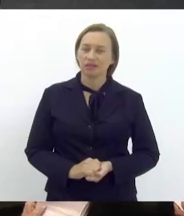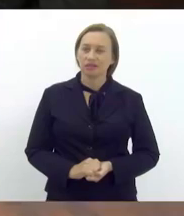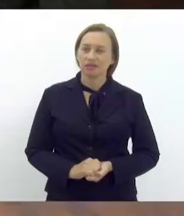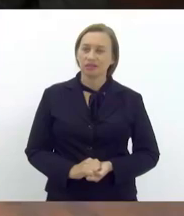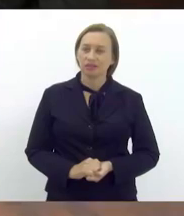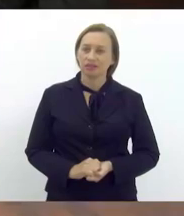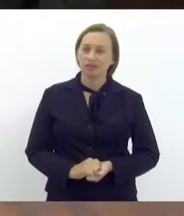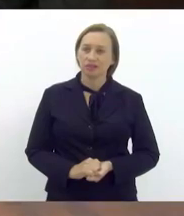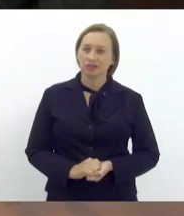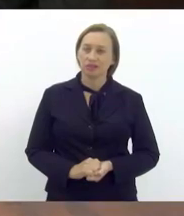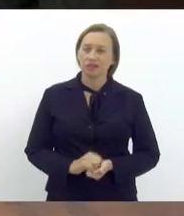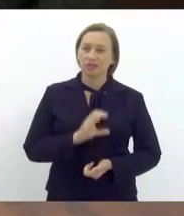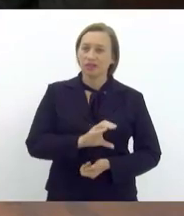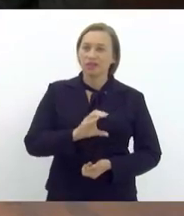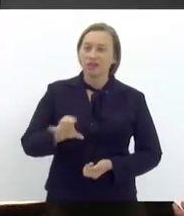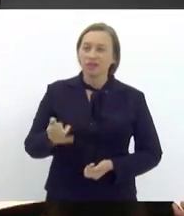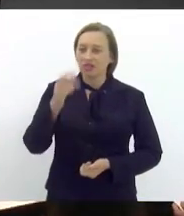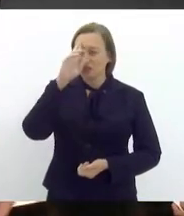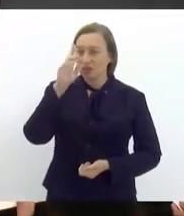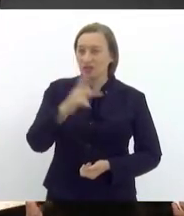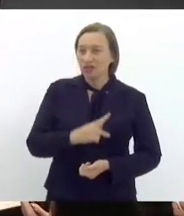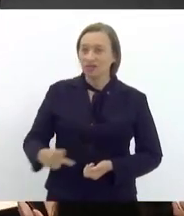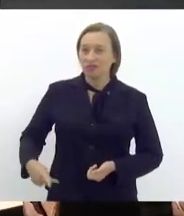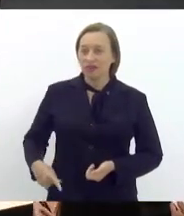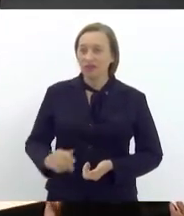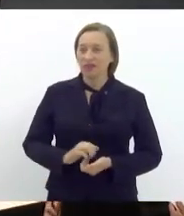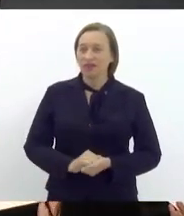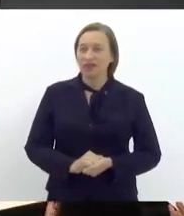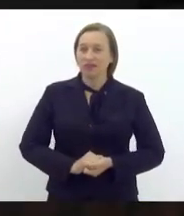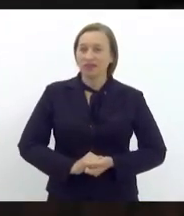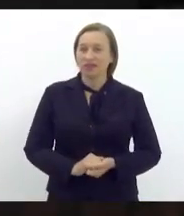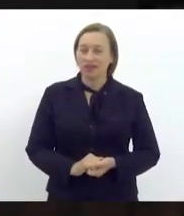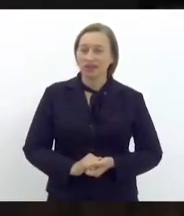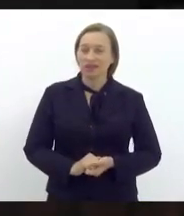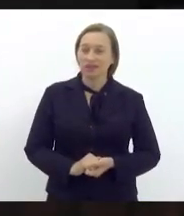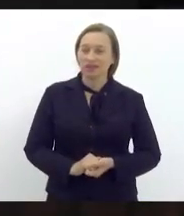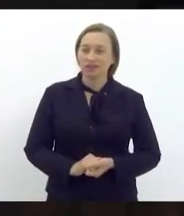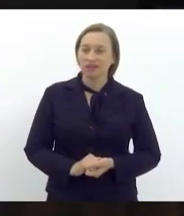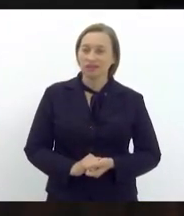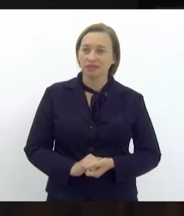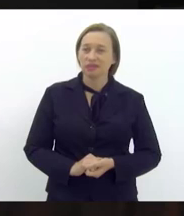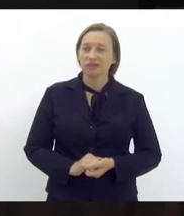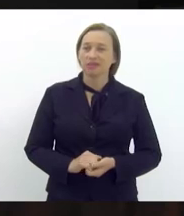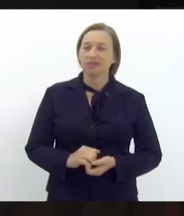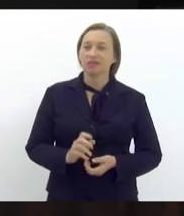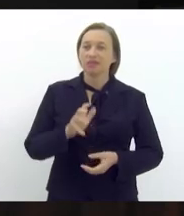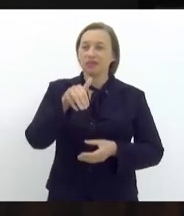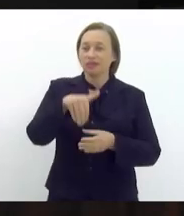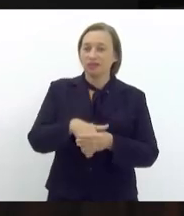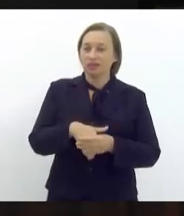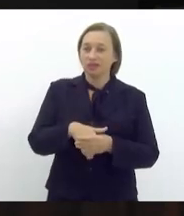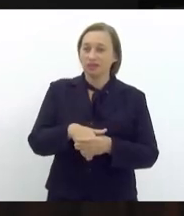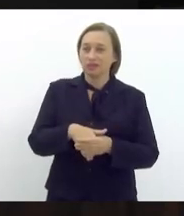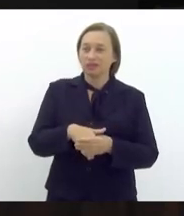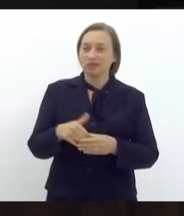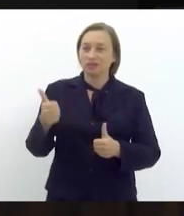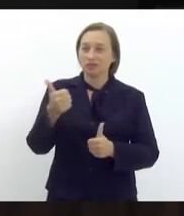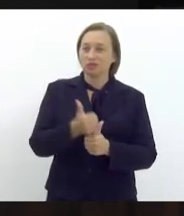acompanha o da CCJ muito obrigado deputado com os pareceres emitidos em votação substitutivo senhor